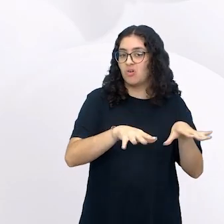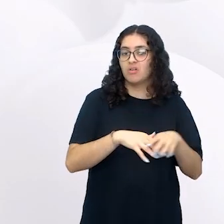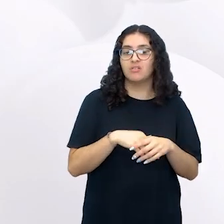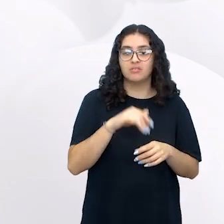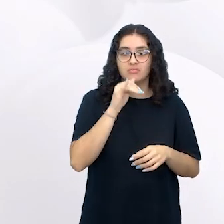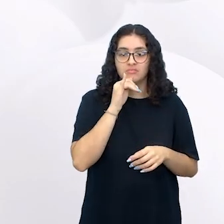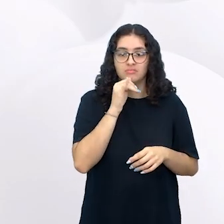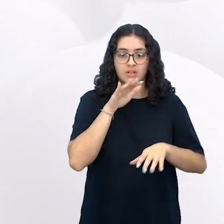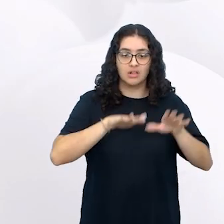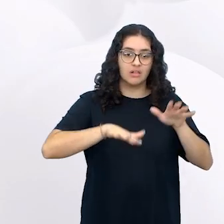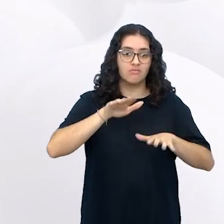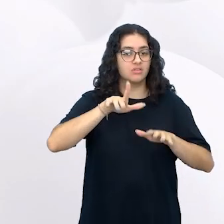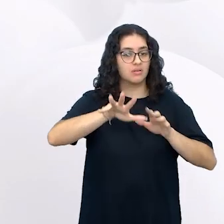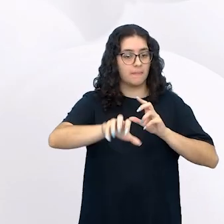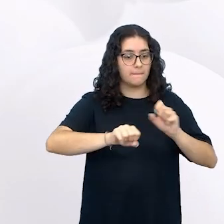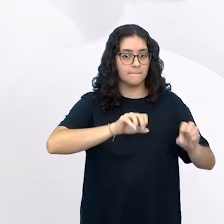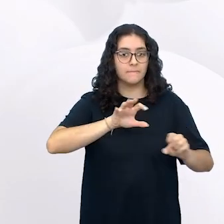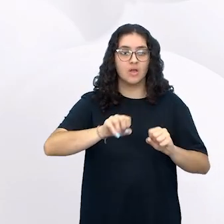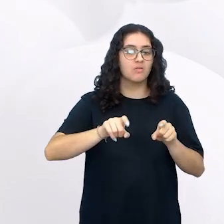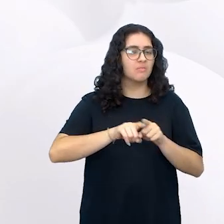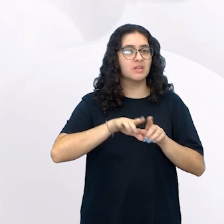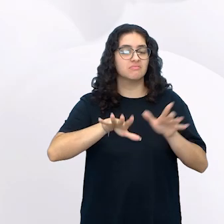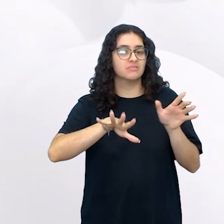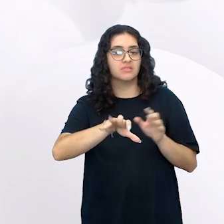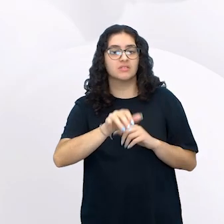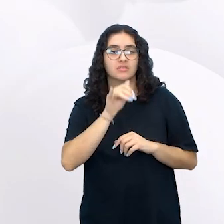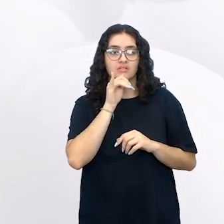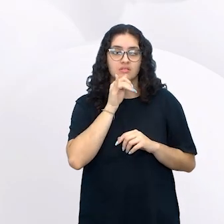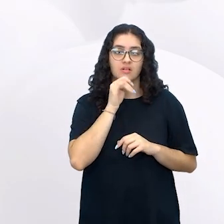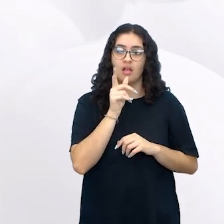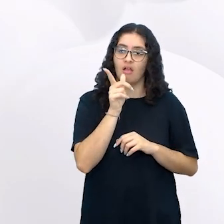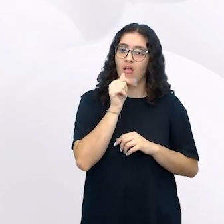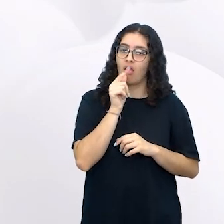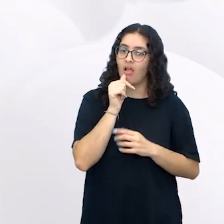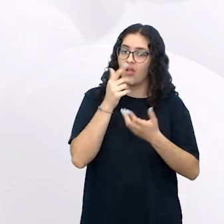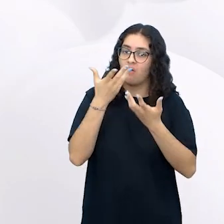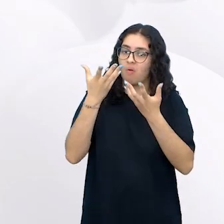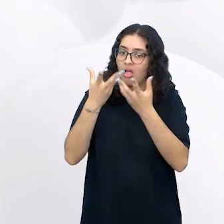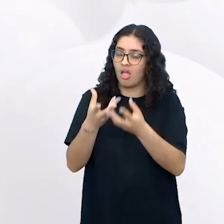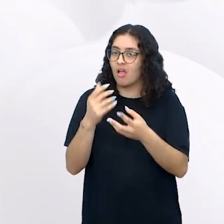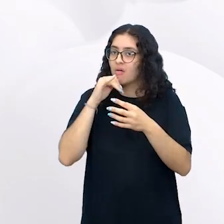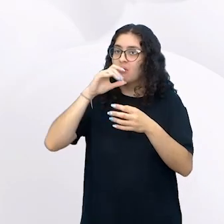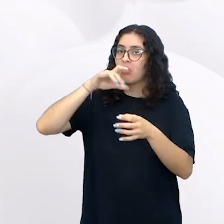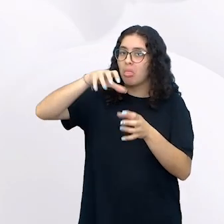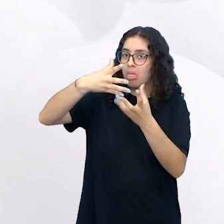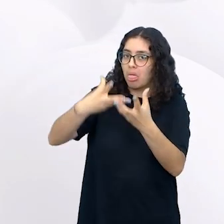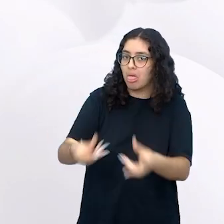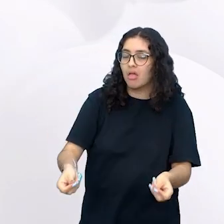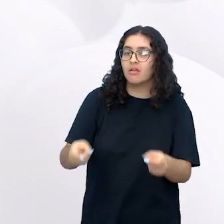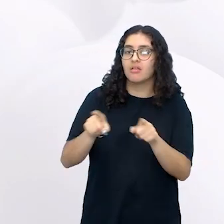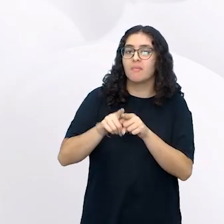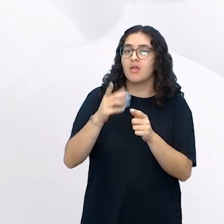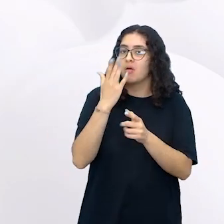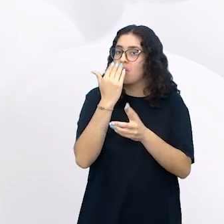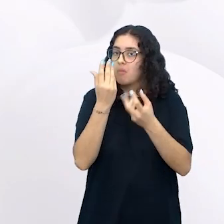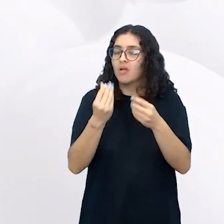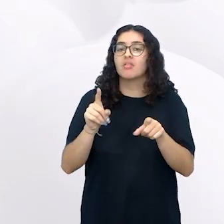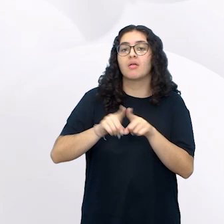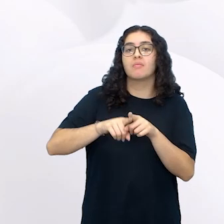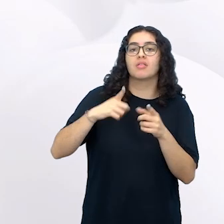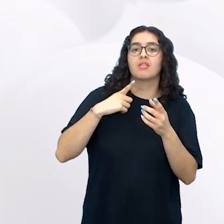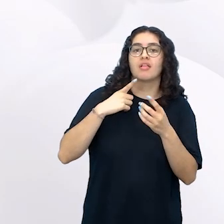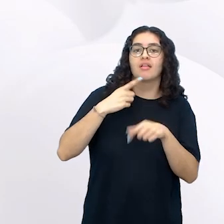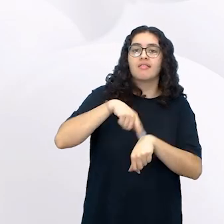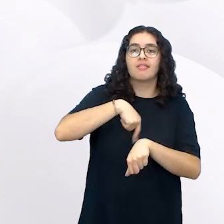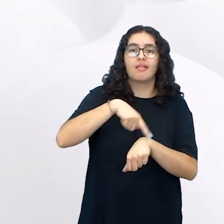palpáveis a coisas meio intangíveis, né? Então você tem desperdício de água, desperdício de alimento, mas tem também o desperdício de tempo, de